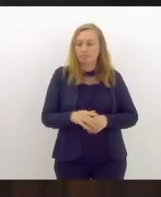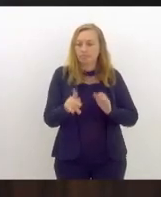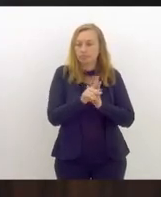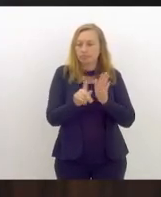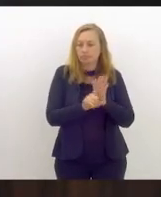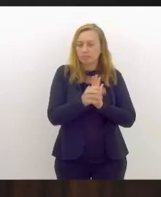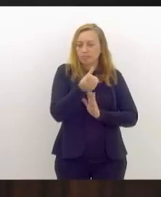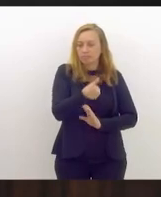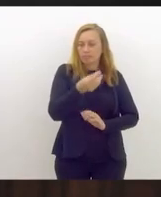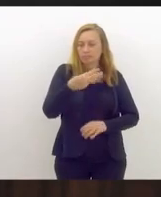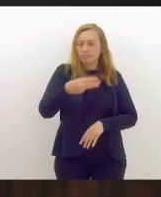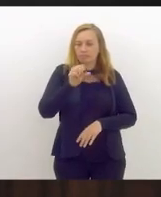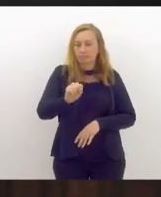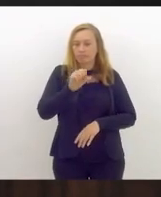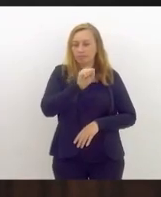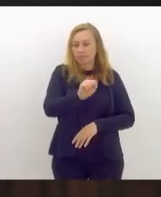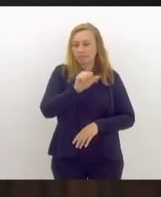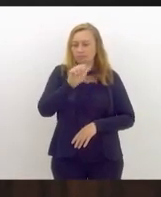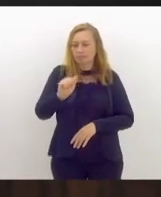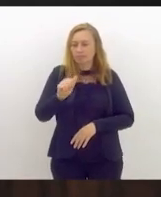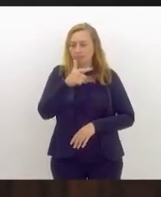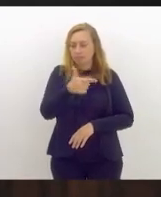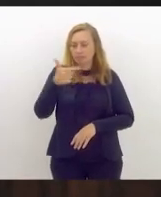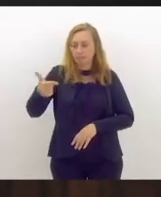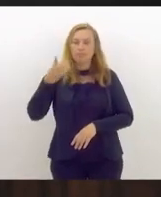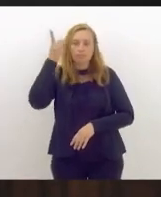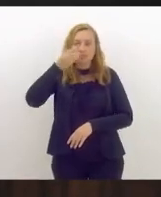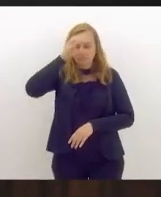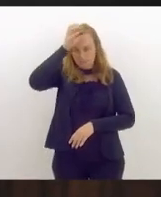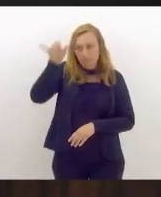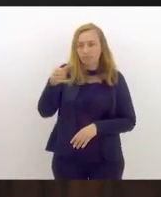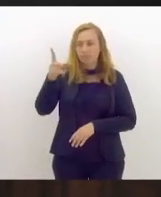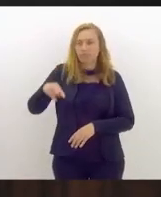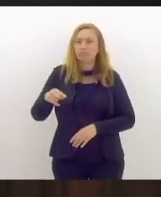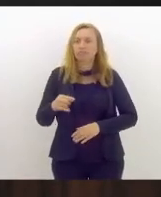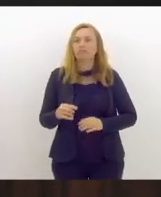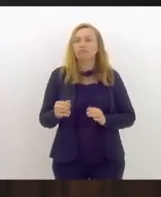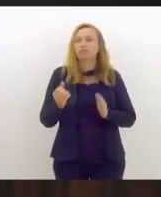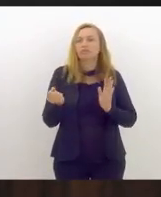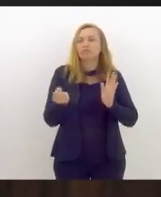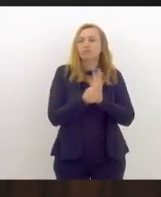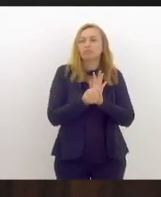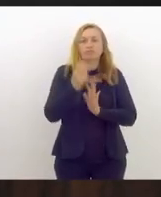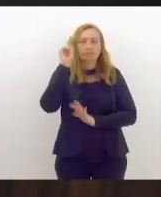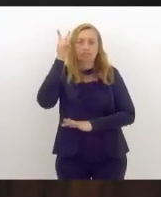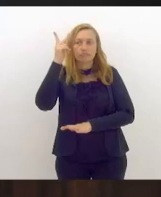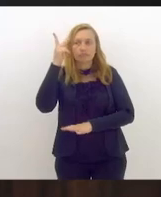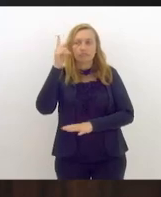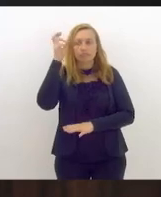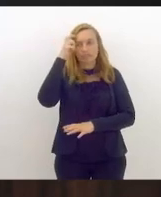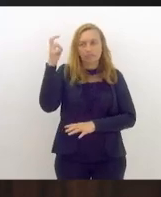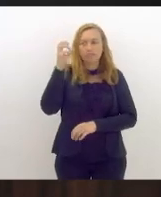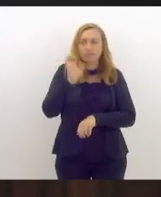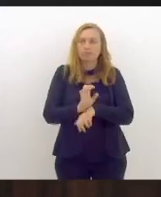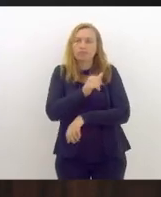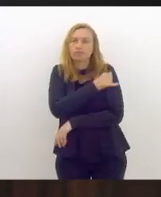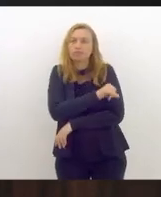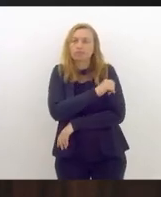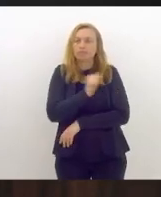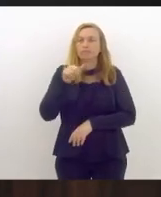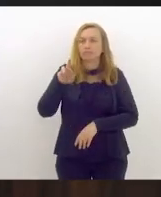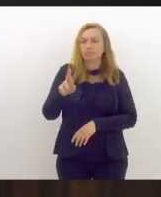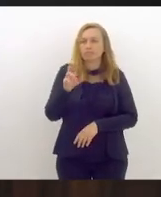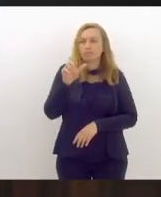de lei 6388-A de 22, de autoria da deputada Tia Ju, que declara patrimônio histórico, cultural e turístico do Estado do Rio de Janeiro o Bar